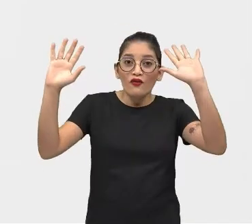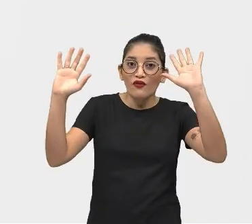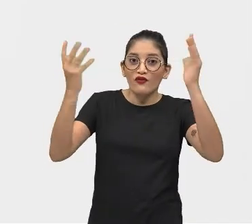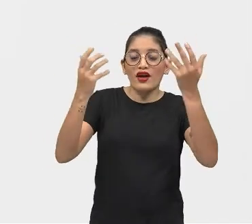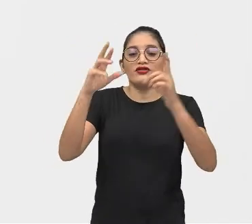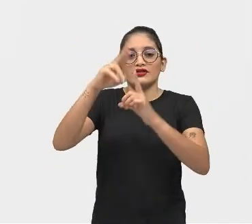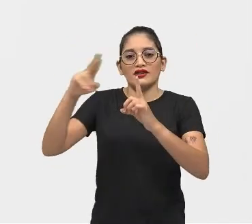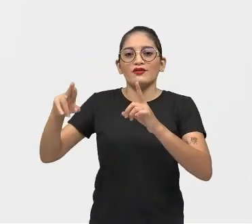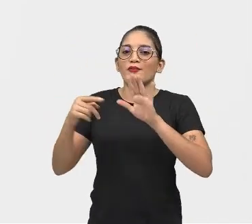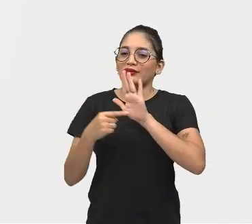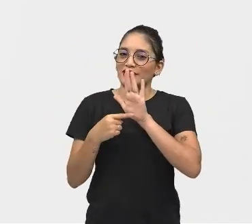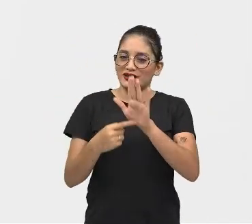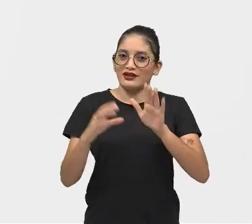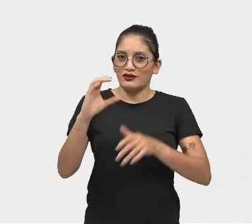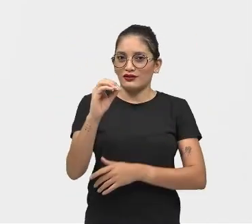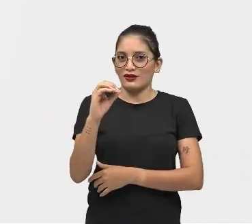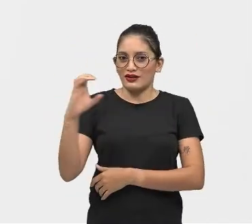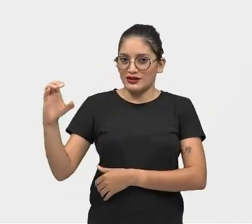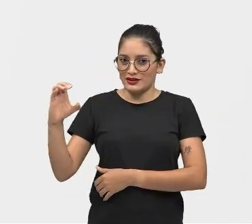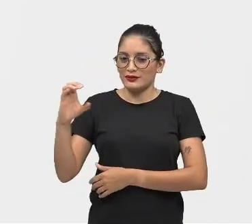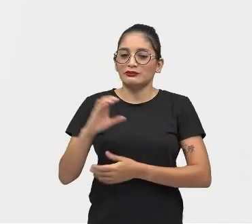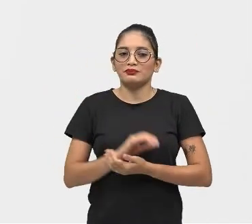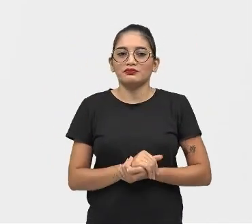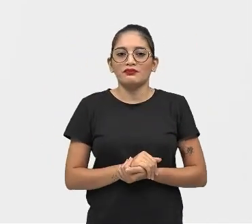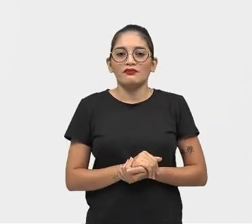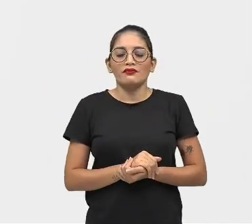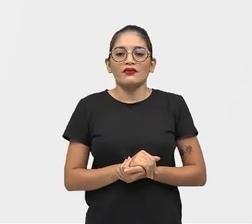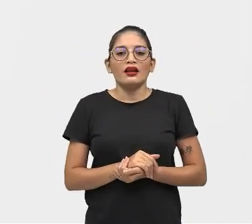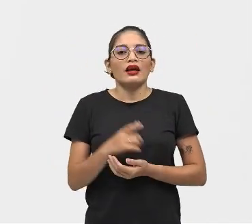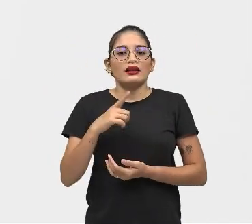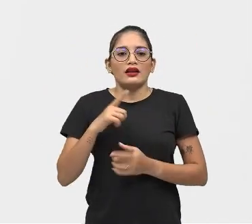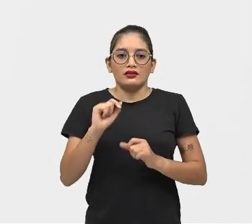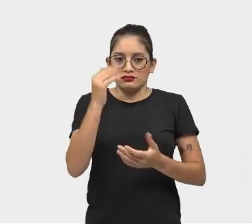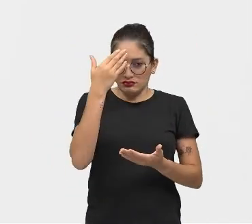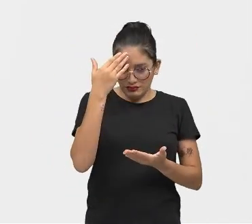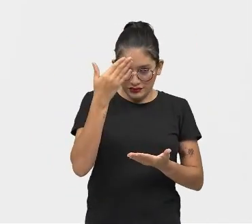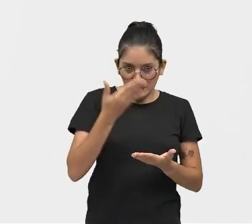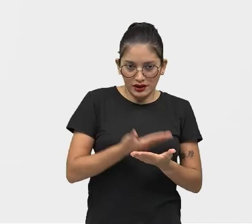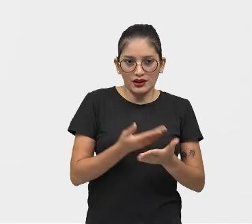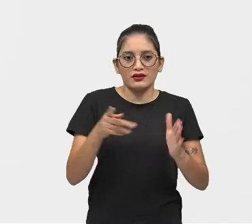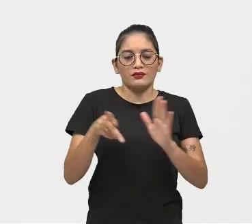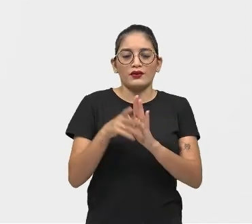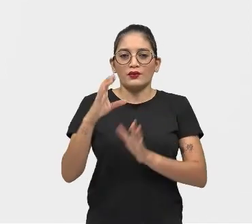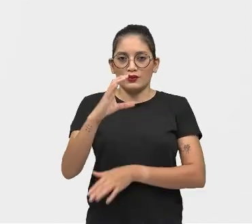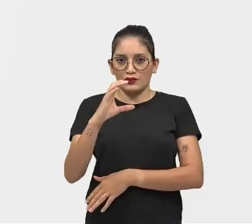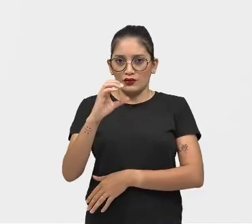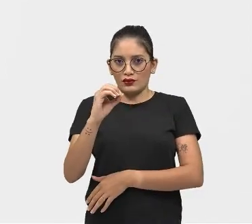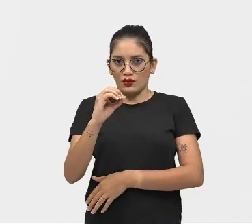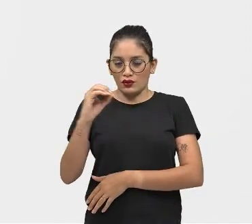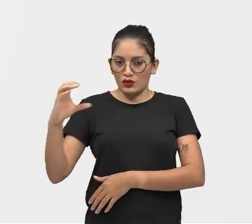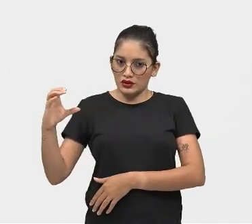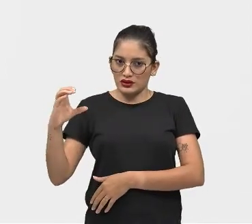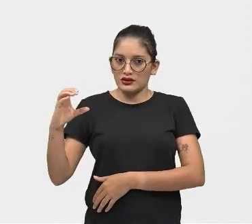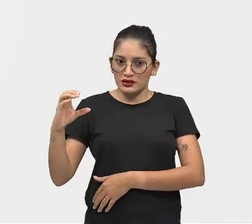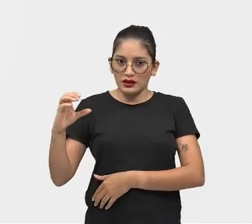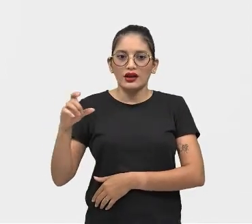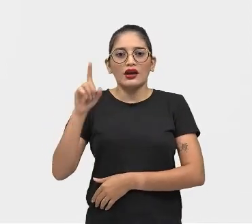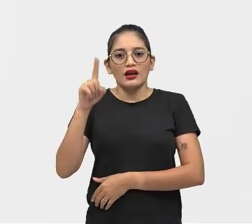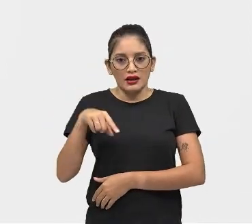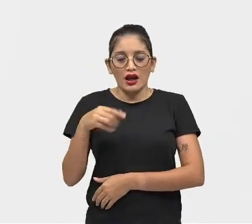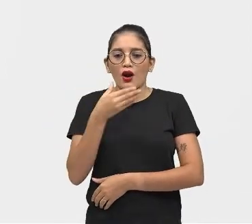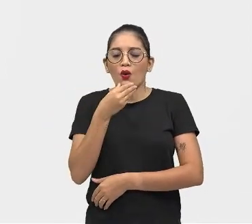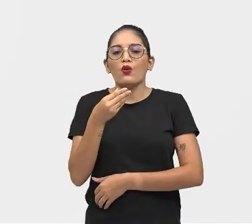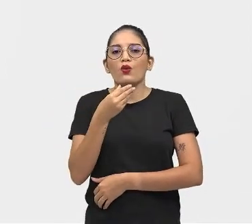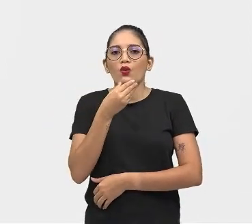o Ocidente. Aqui nós temos as procissões do Ocidente com o padroeiro